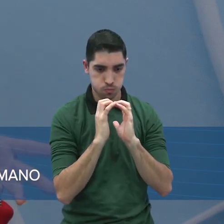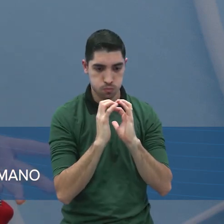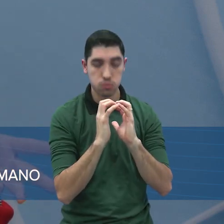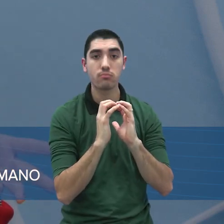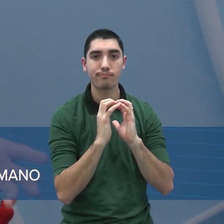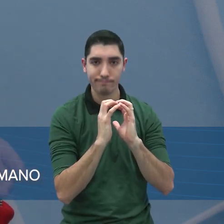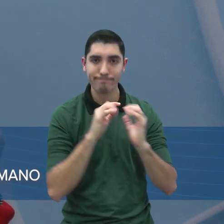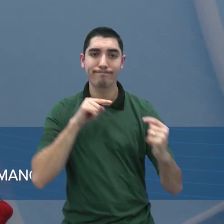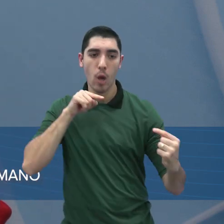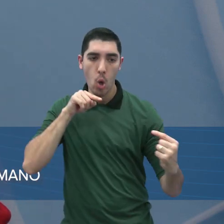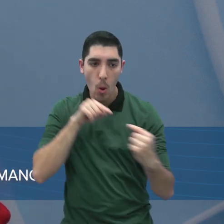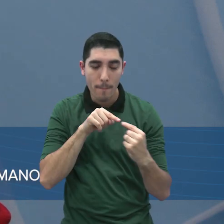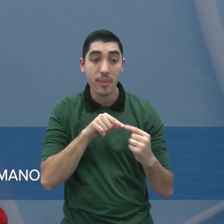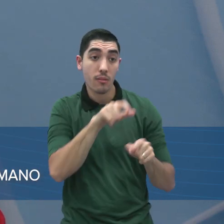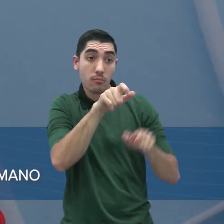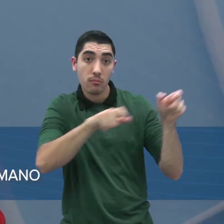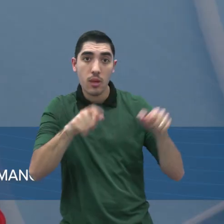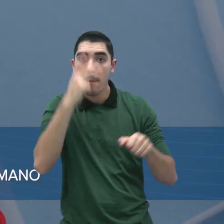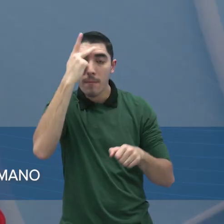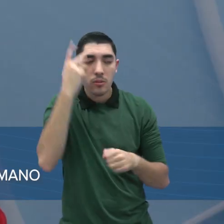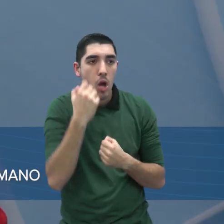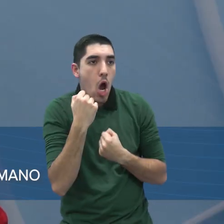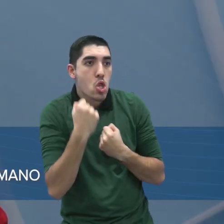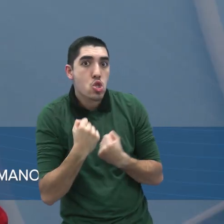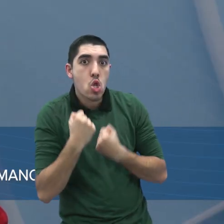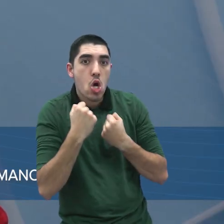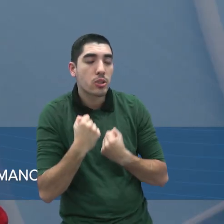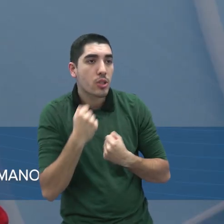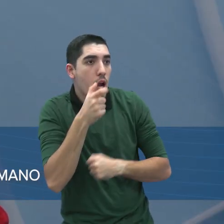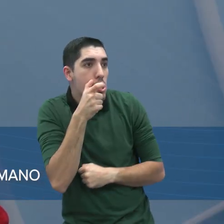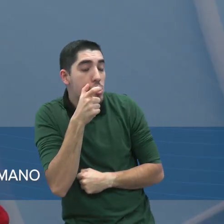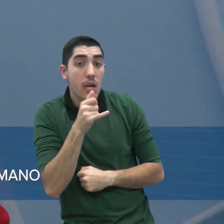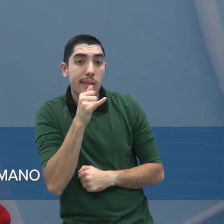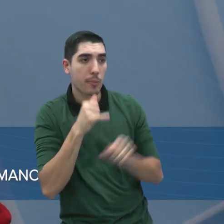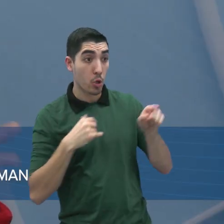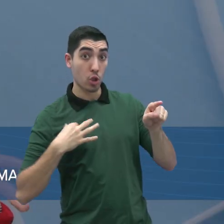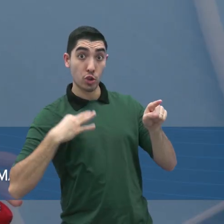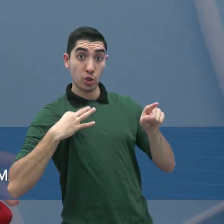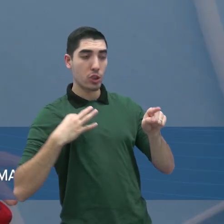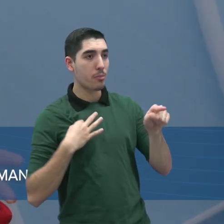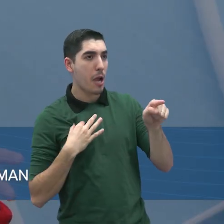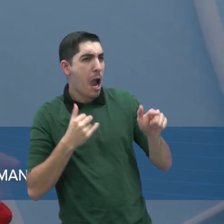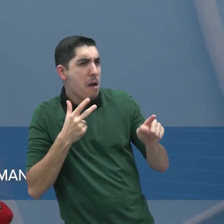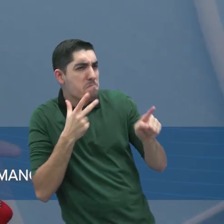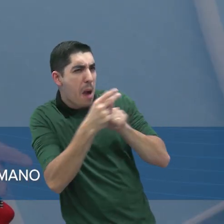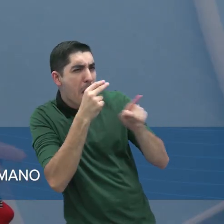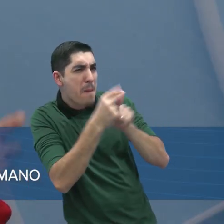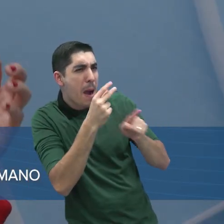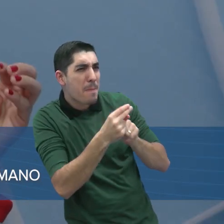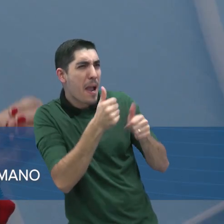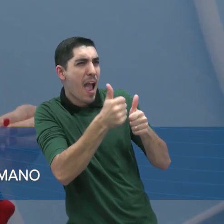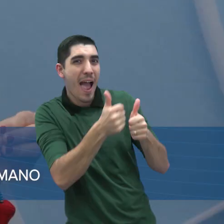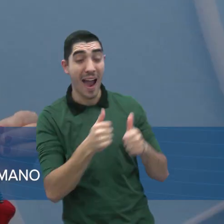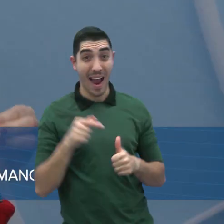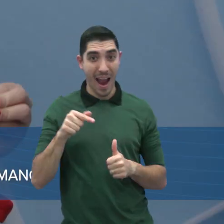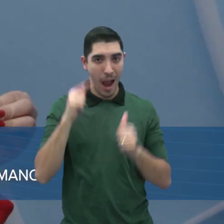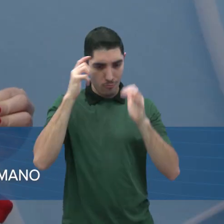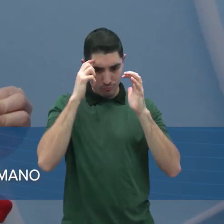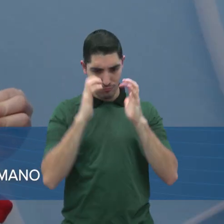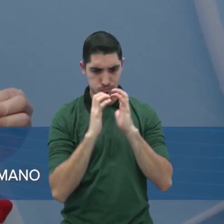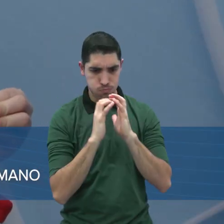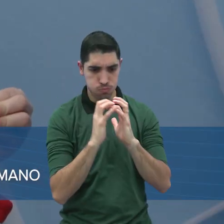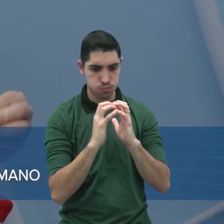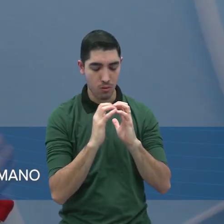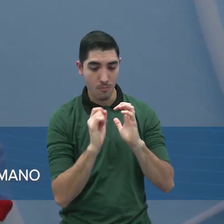diretamente ao que os torcedores assistiam. Se o time tinha um sucesso, por exemplo, o cérebro acionava